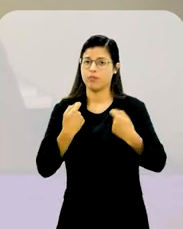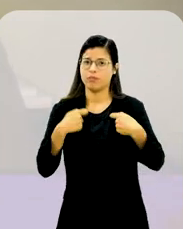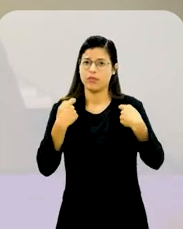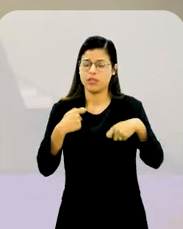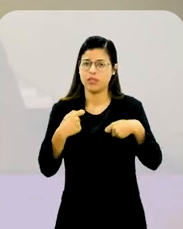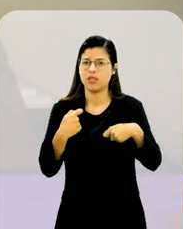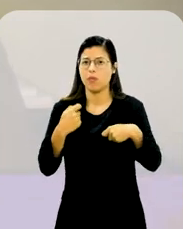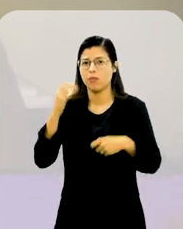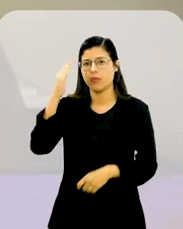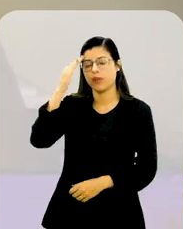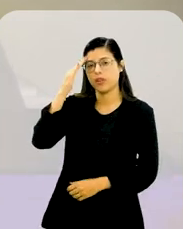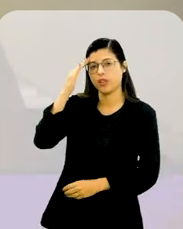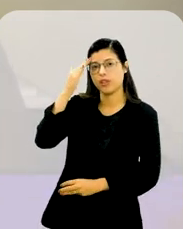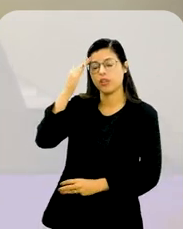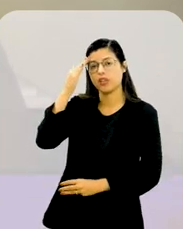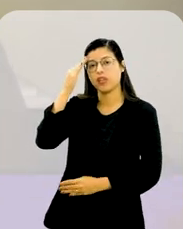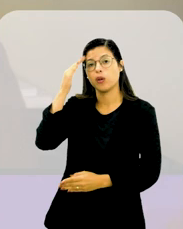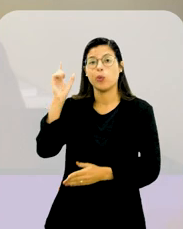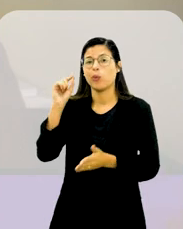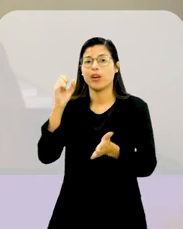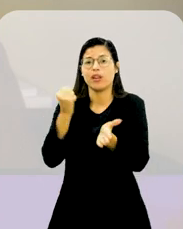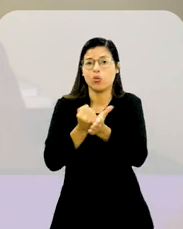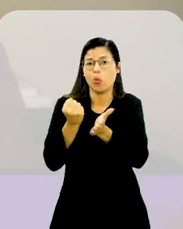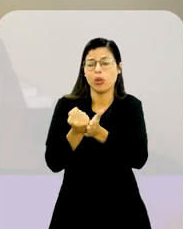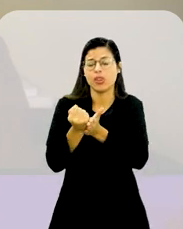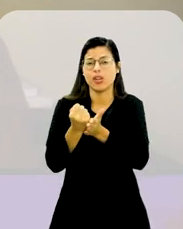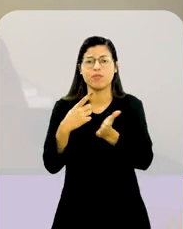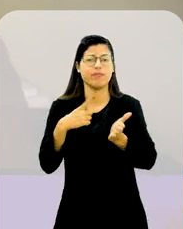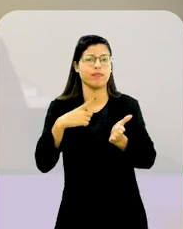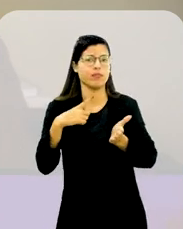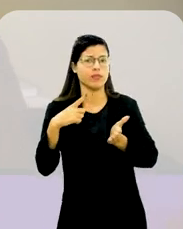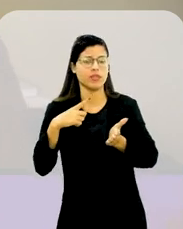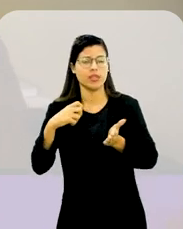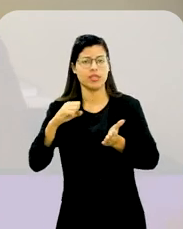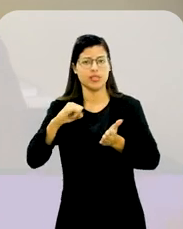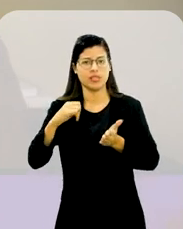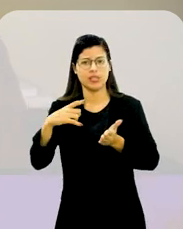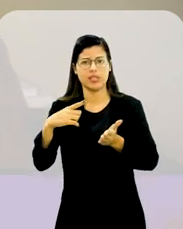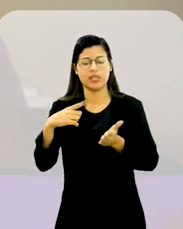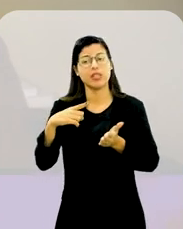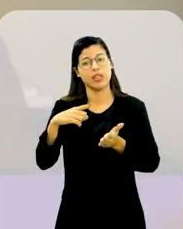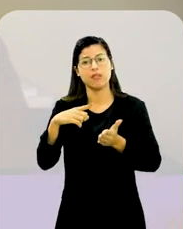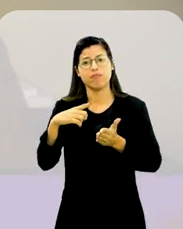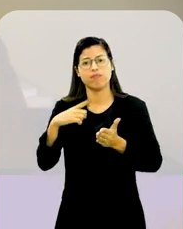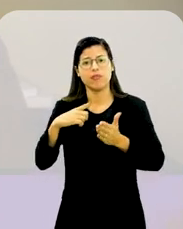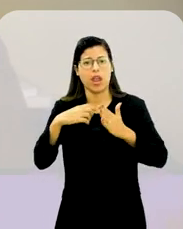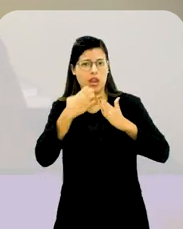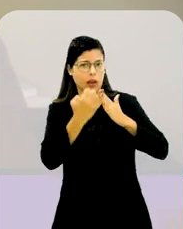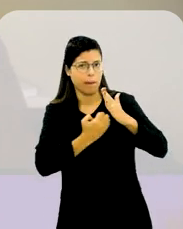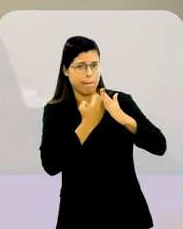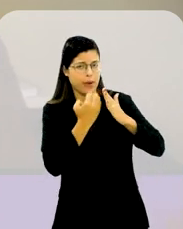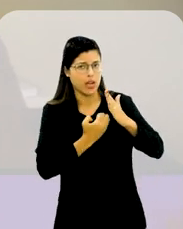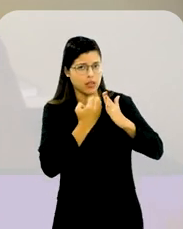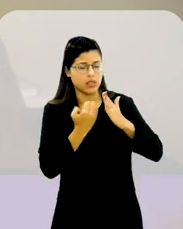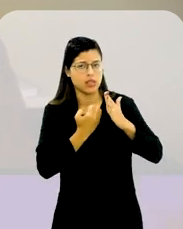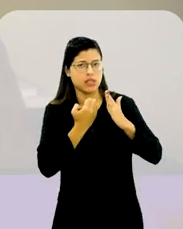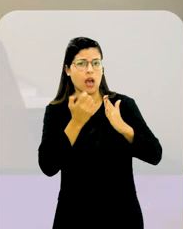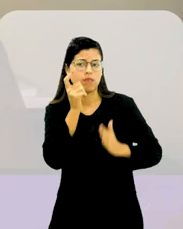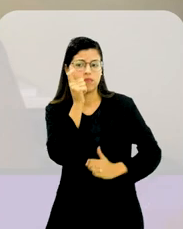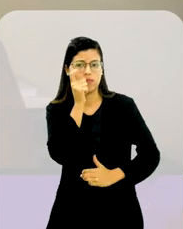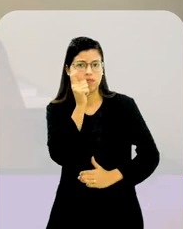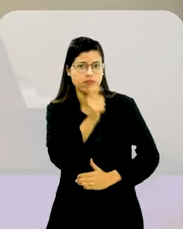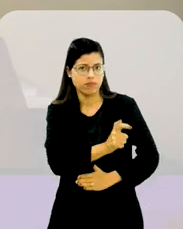também tem que compreender o que tá nesse contrato e saber se realmente há empresas eh que